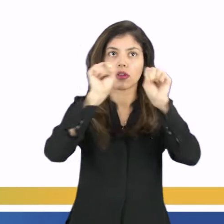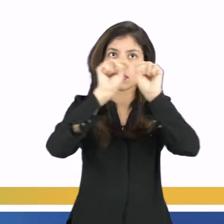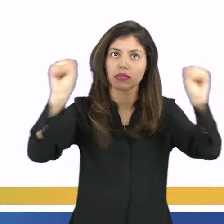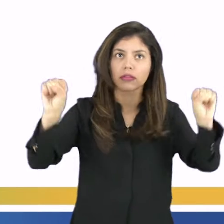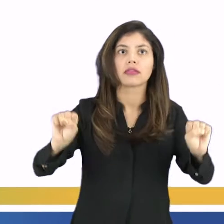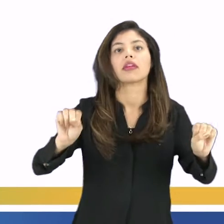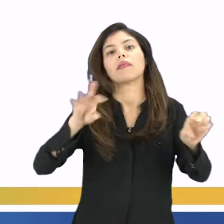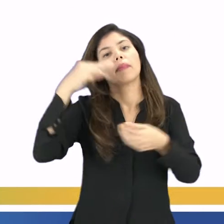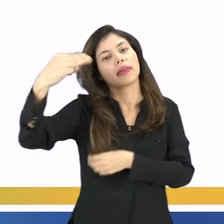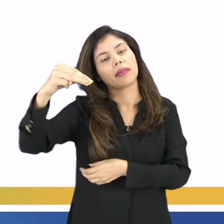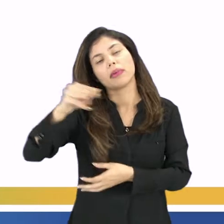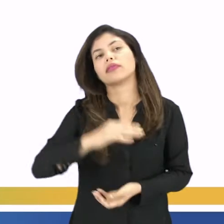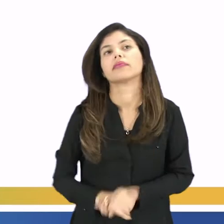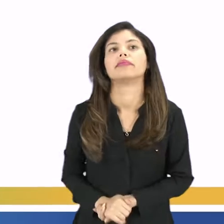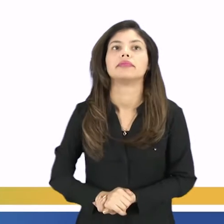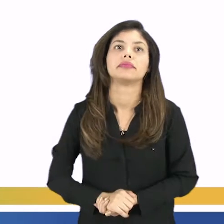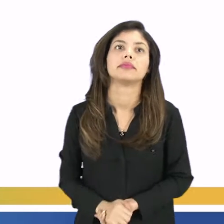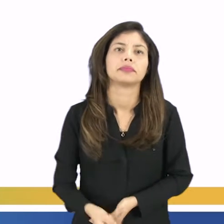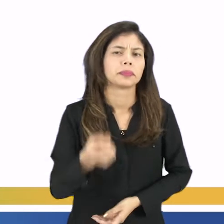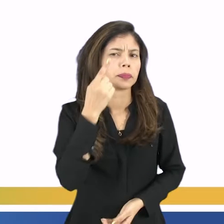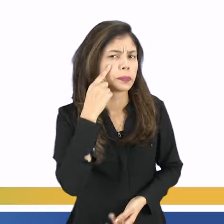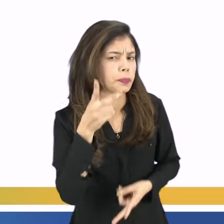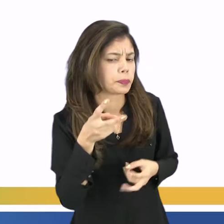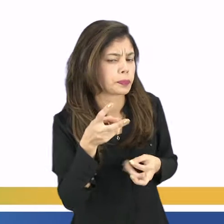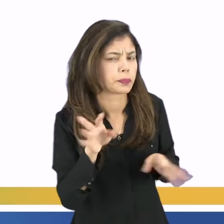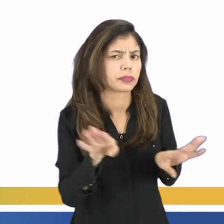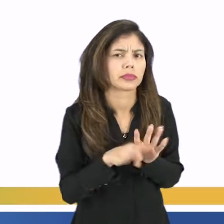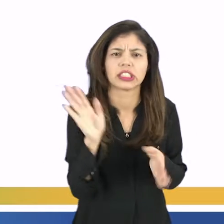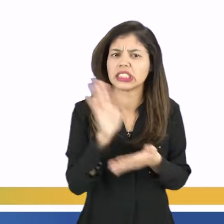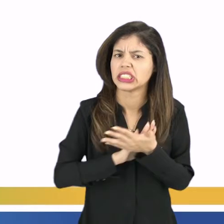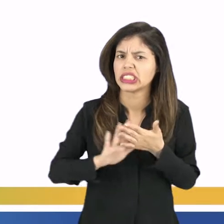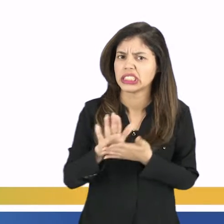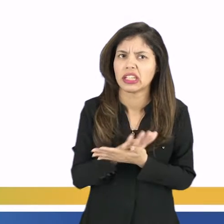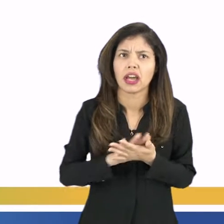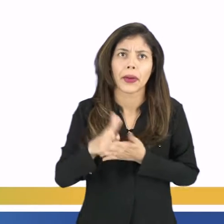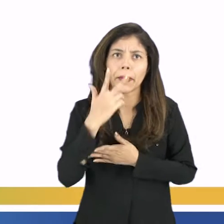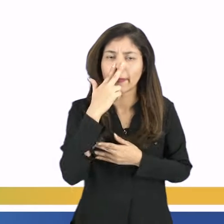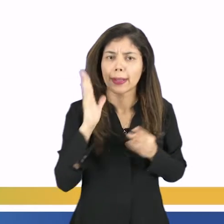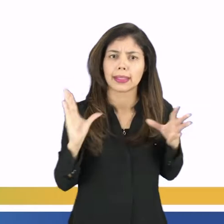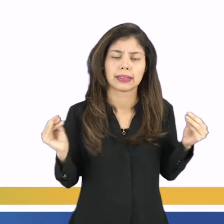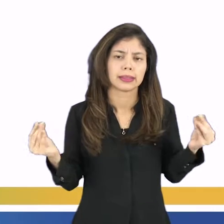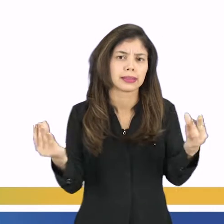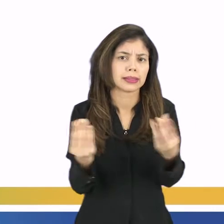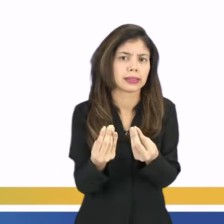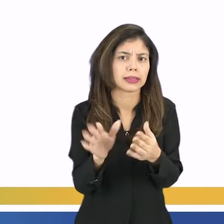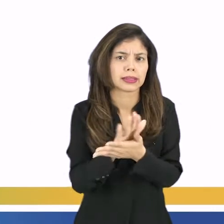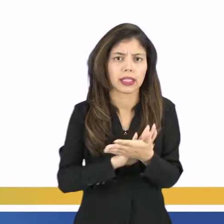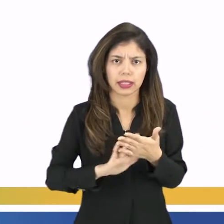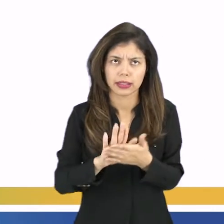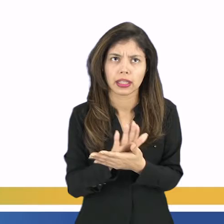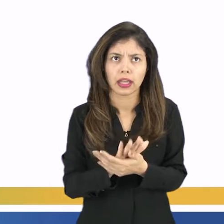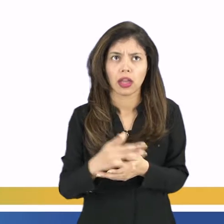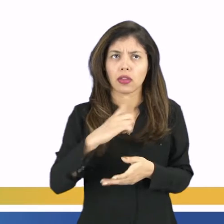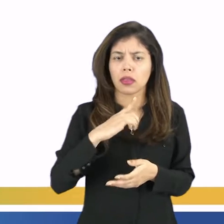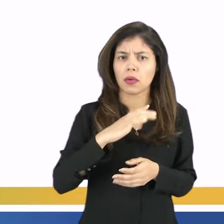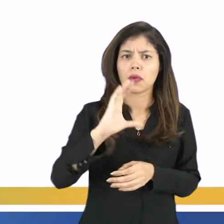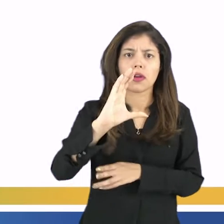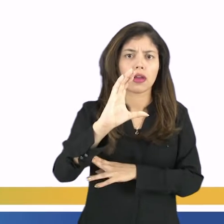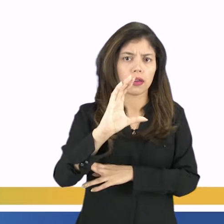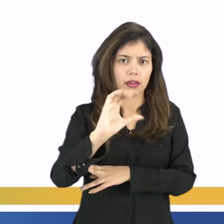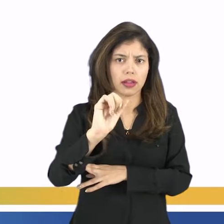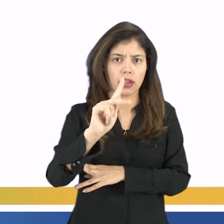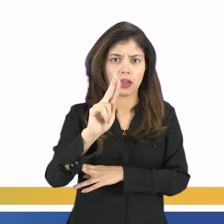sistema matemático. Então, perceba que eu não tenho mais nenhuma substância igual em lados contrários. Eu tenho